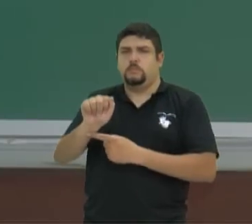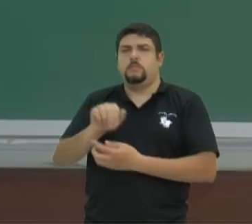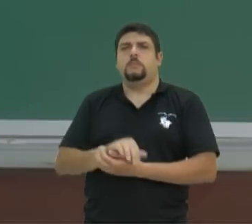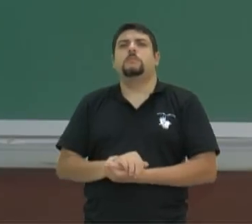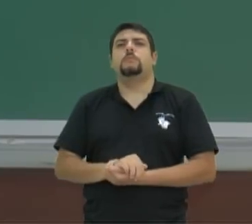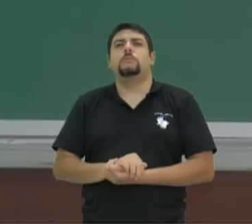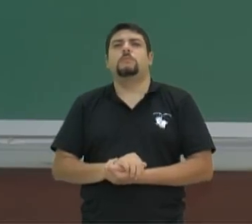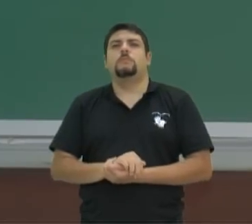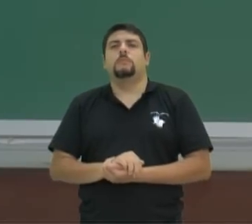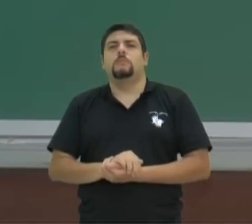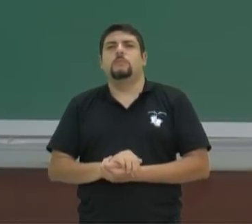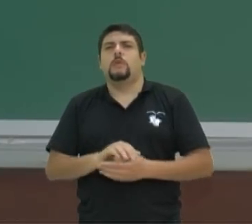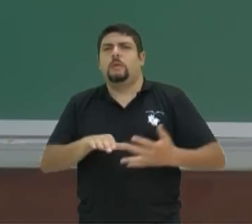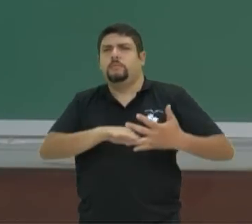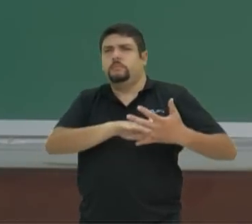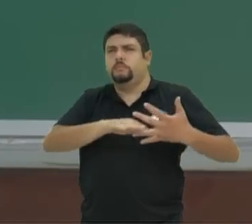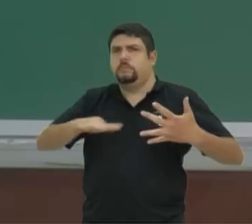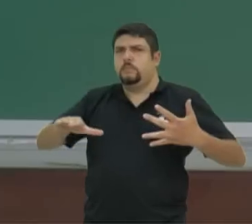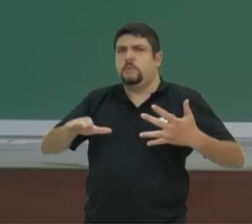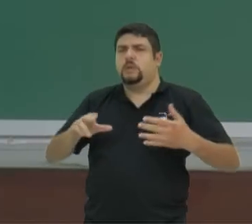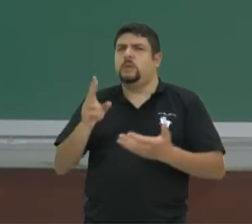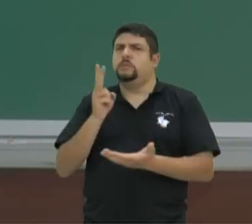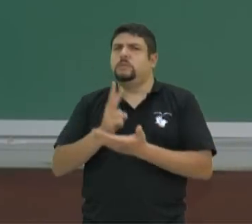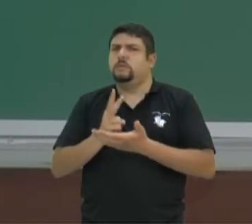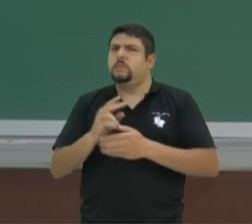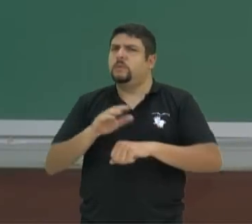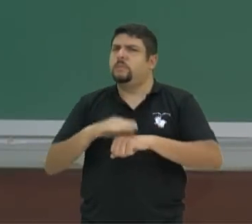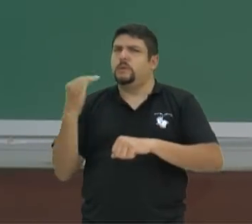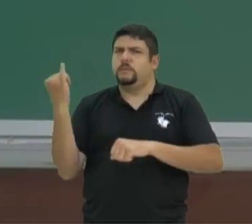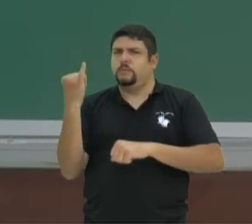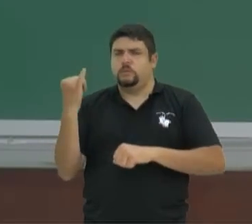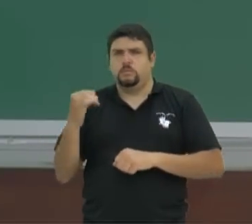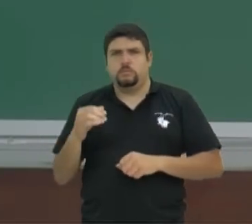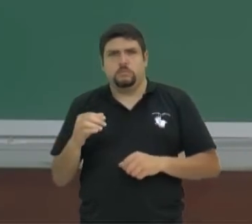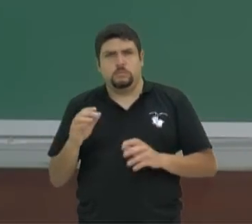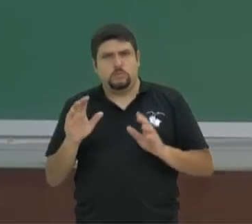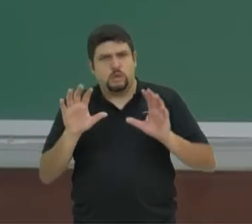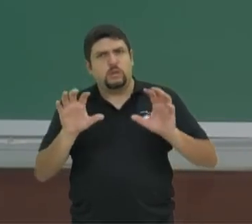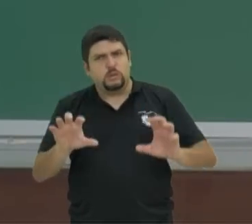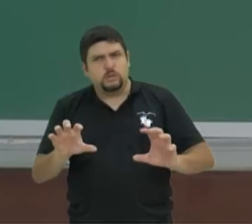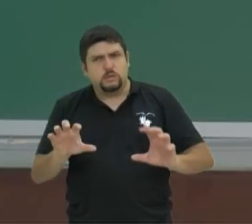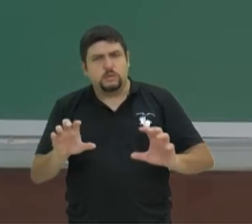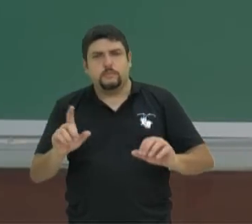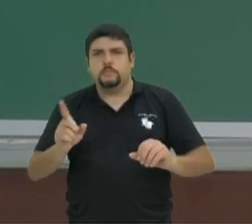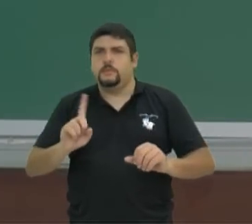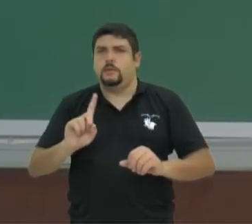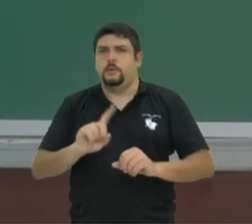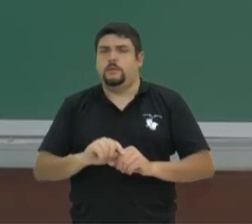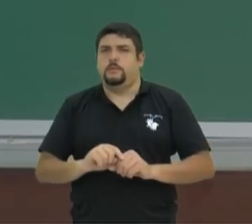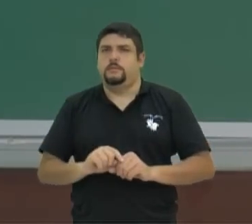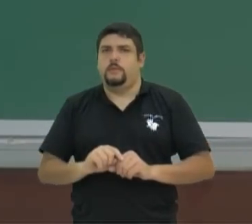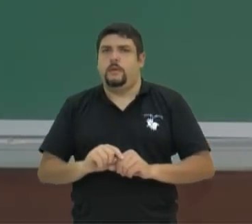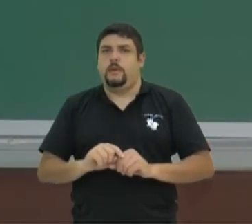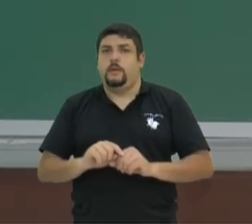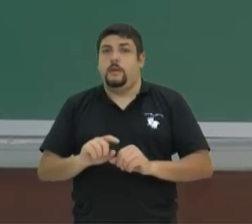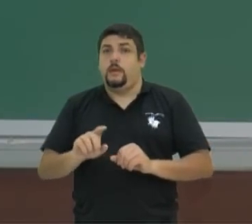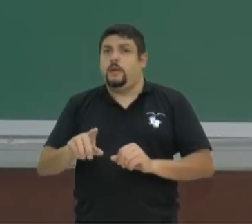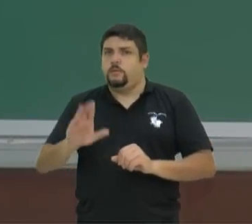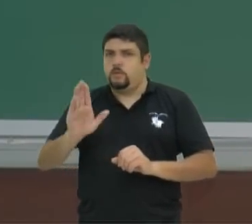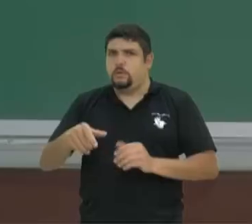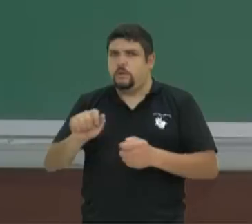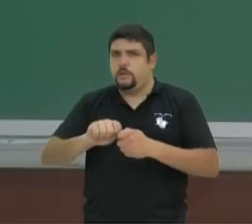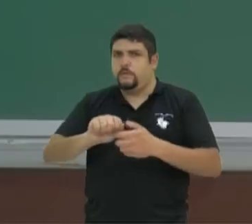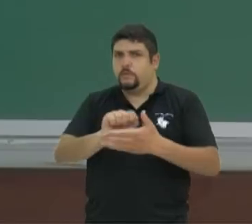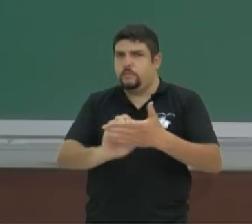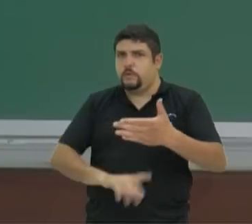média sempre é a mais importante das medidas. Nós conversamos assim? Não, né? Nós até fizemos um exercício, se você voltar lá atrás, em